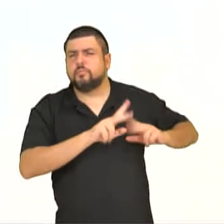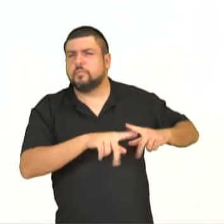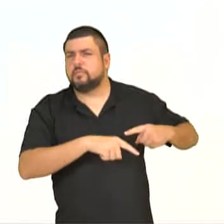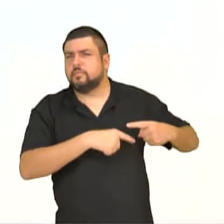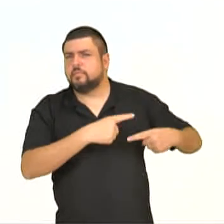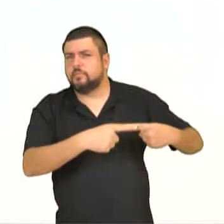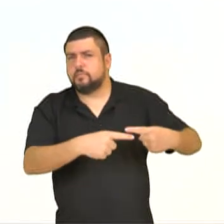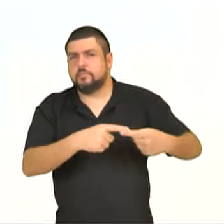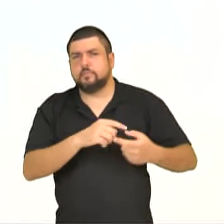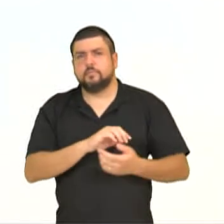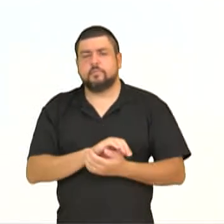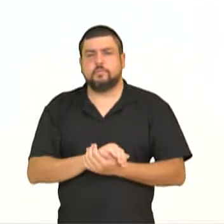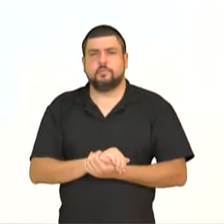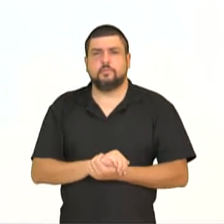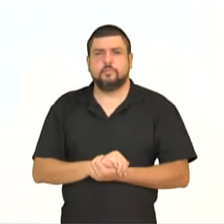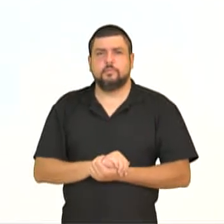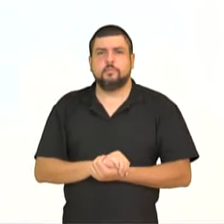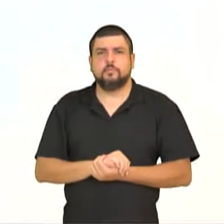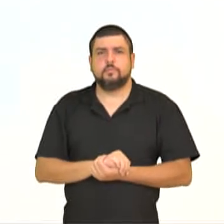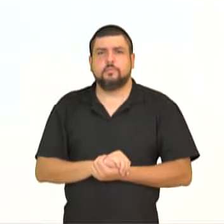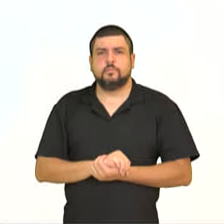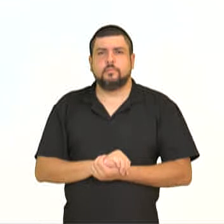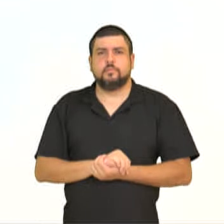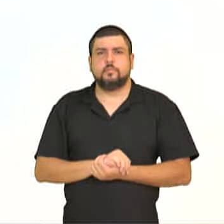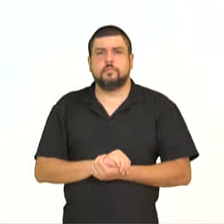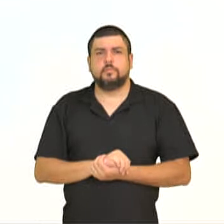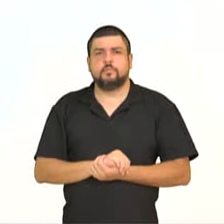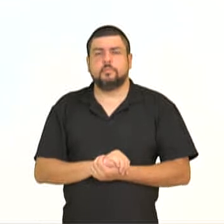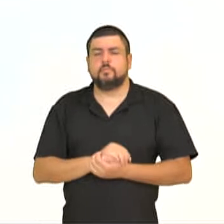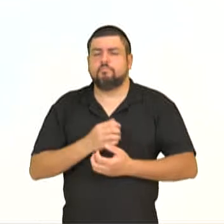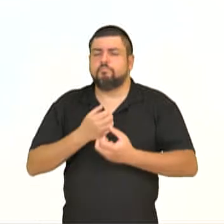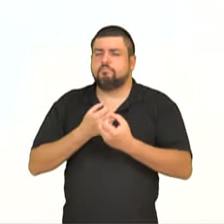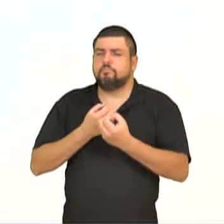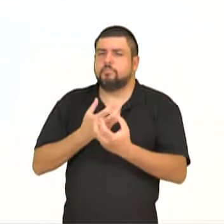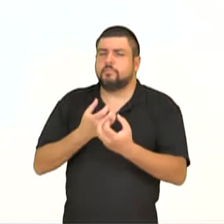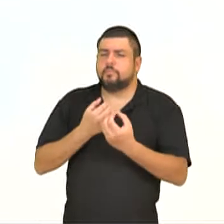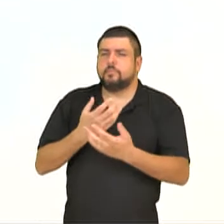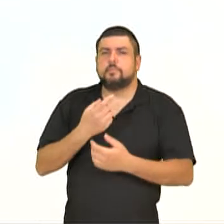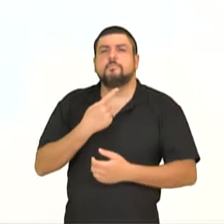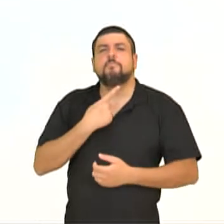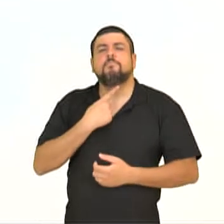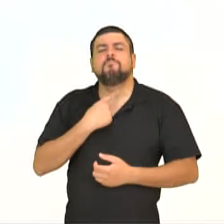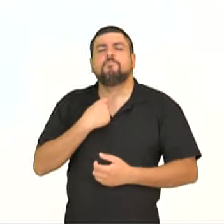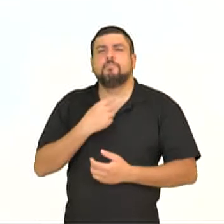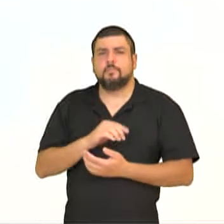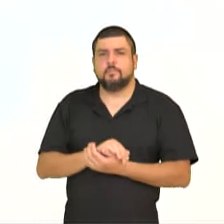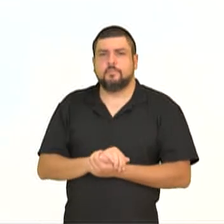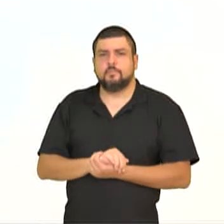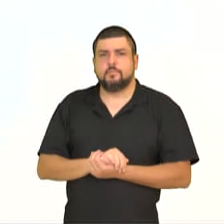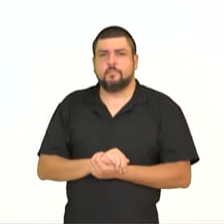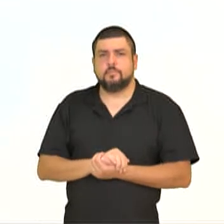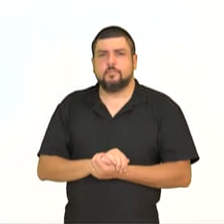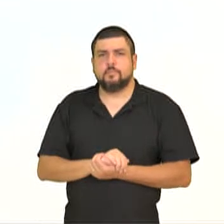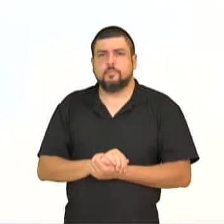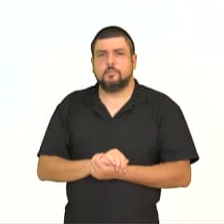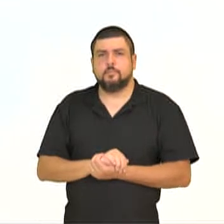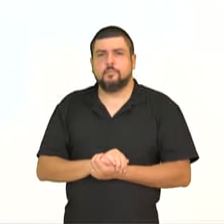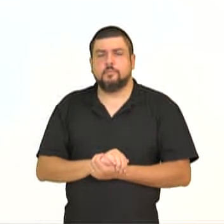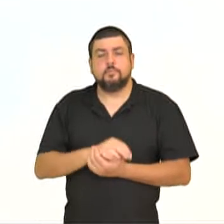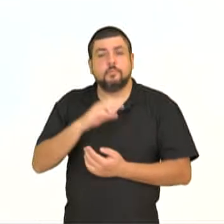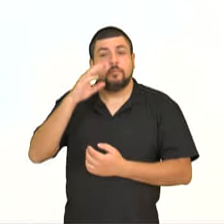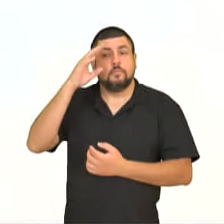Expressar desejos. Que lindo seria um país justo. Hacer hipóteses. Em el